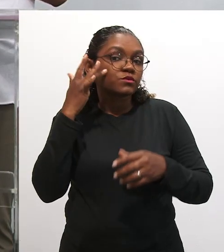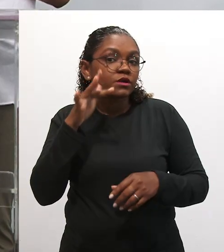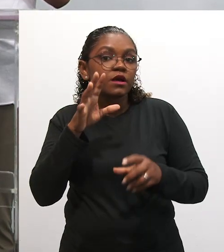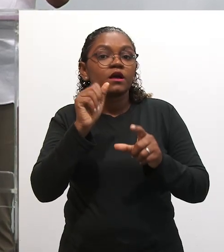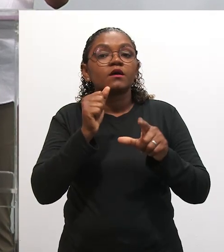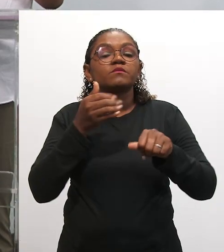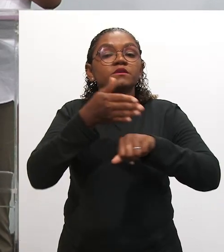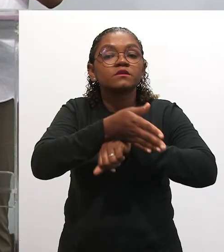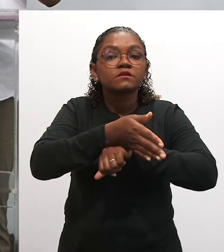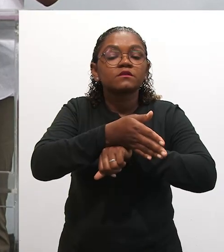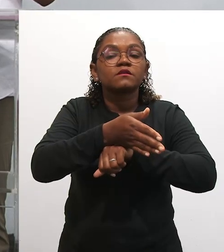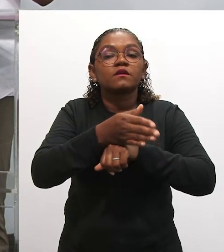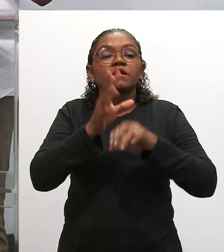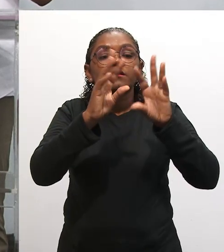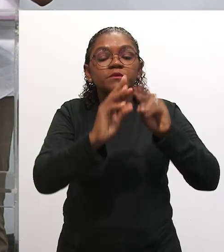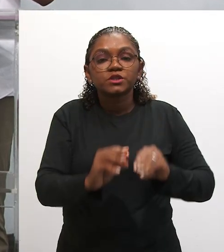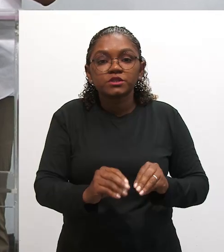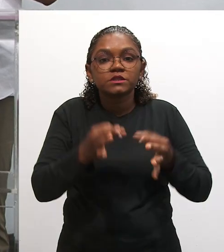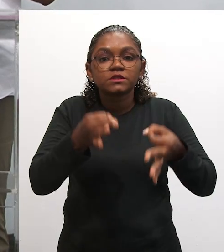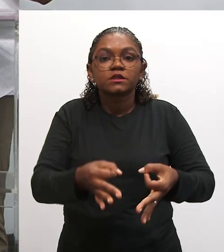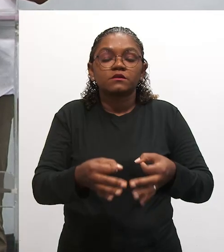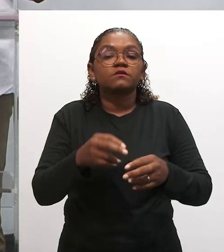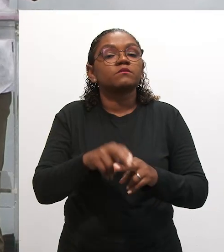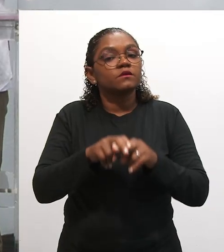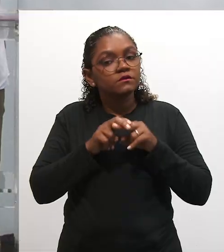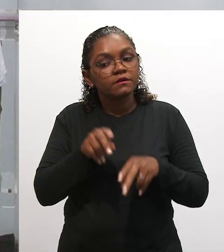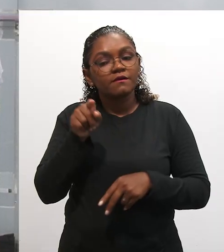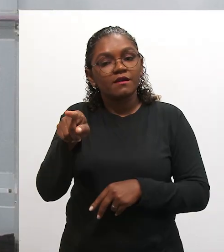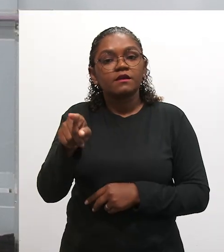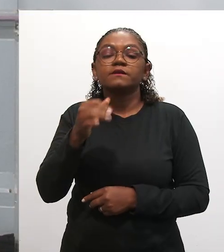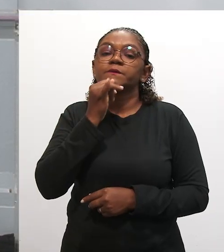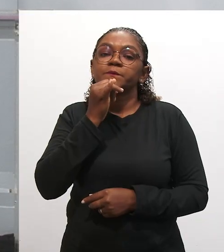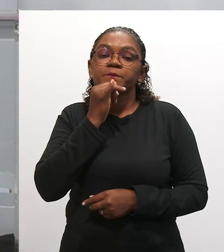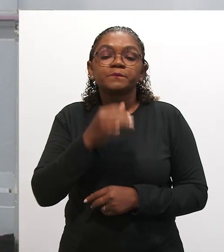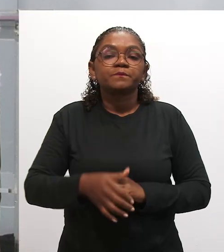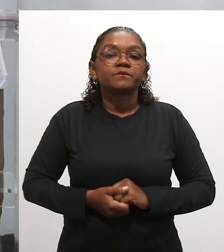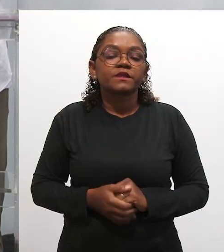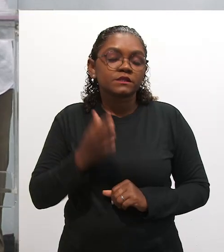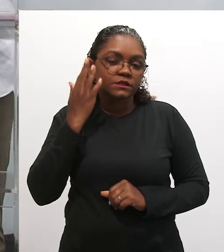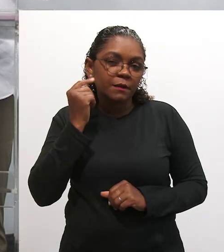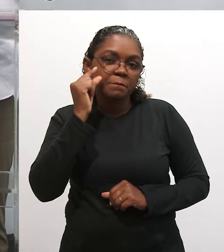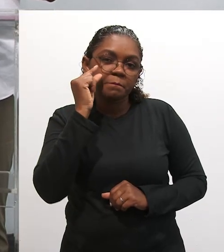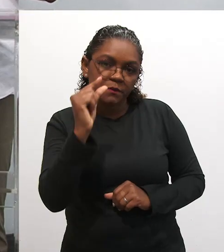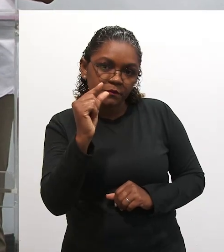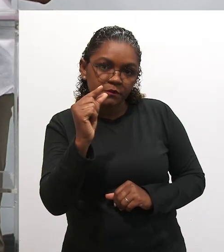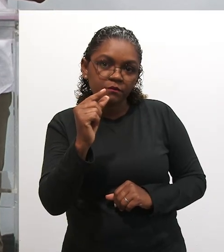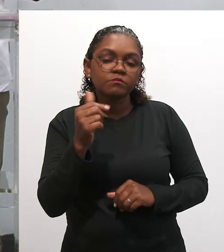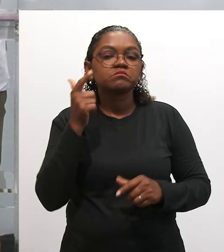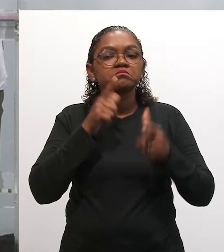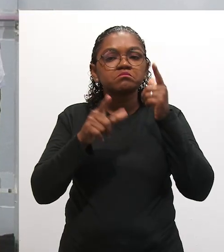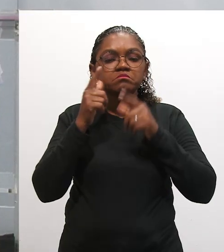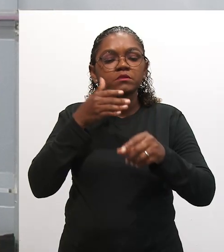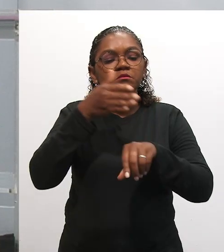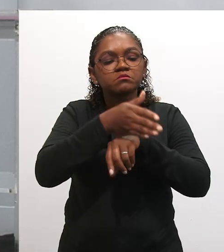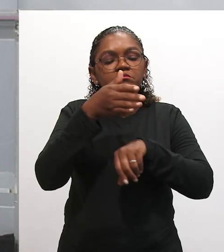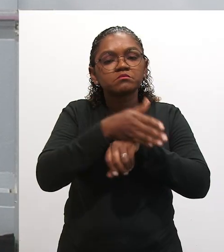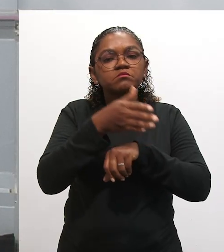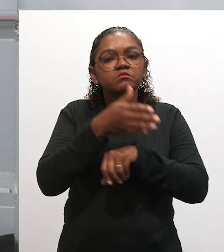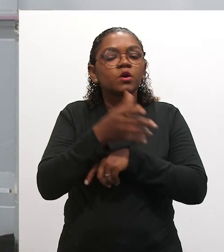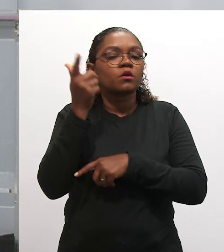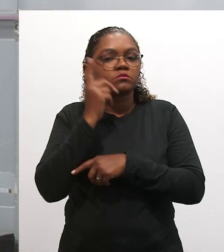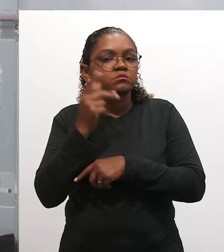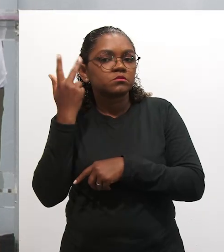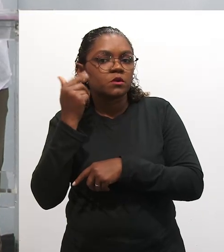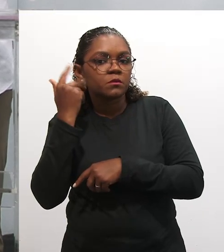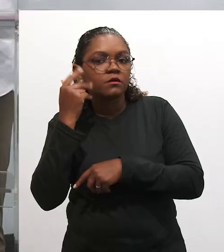essa ferramenta de maneira eficaz. Então, quando o aluno ele sabe um pouco e ele consegue acessar essa